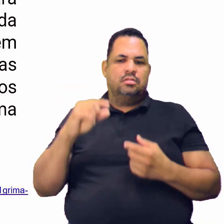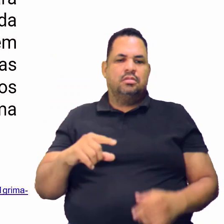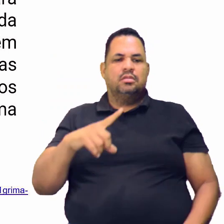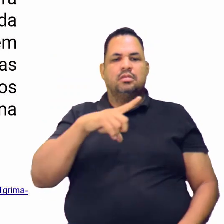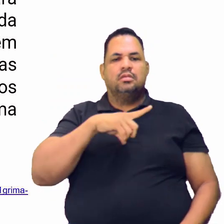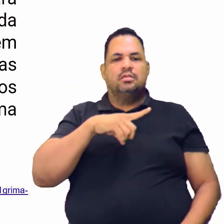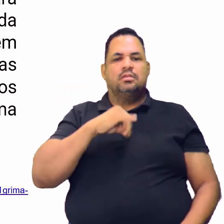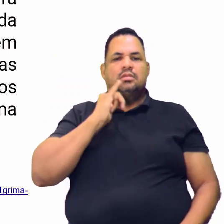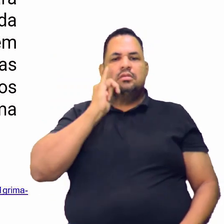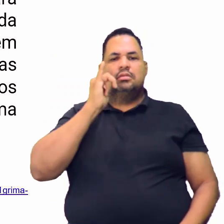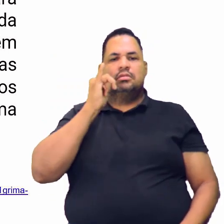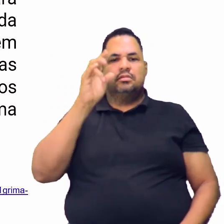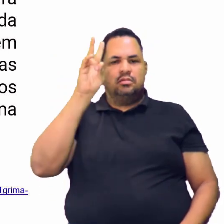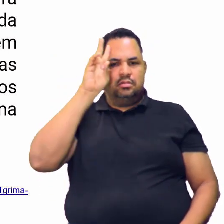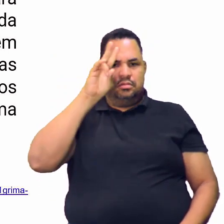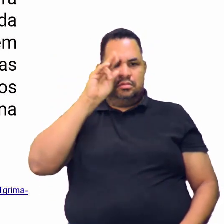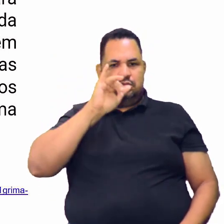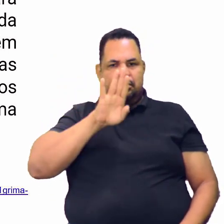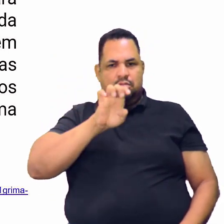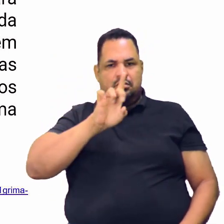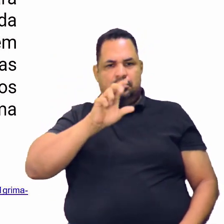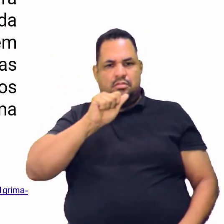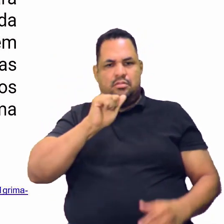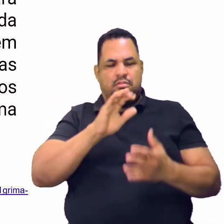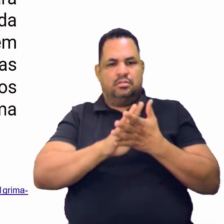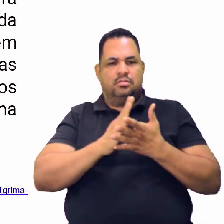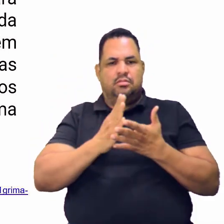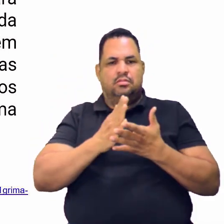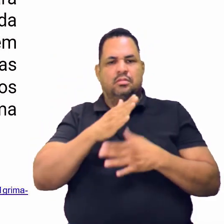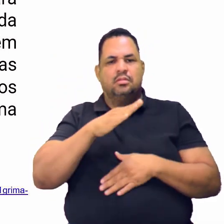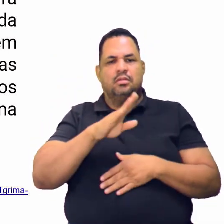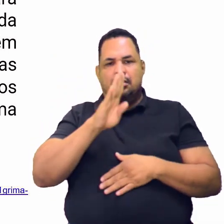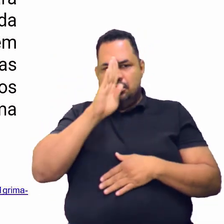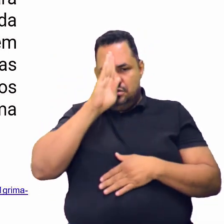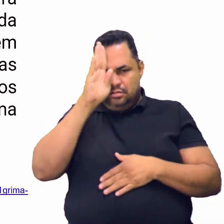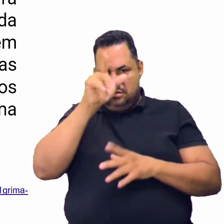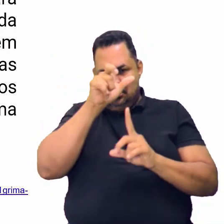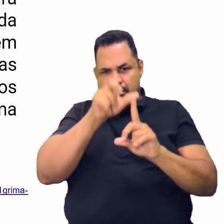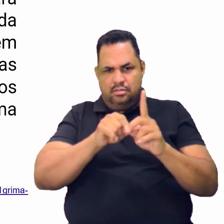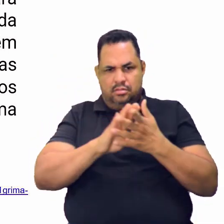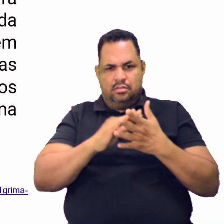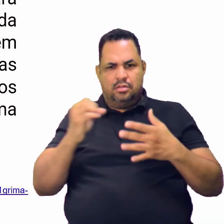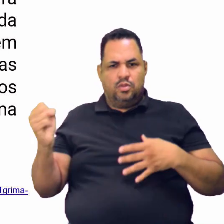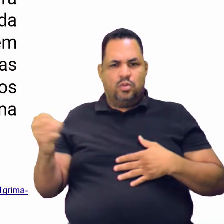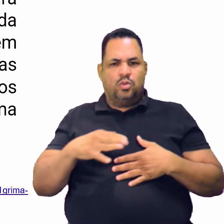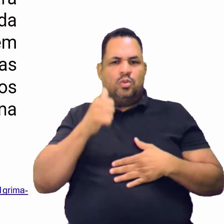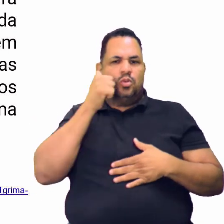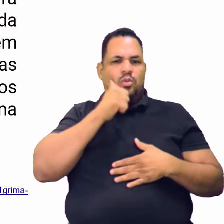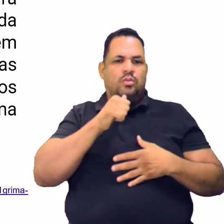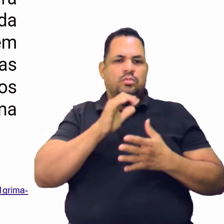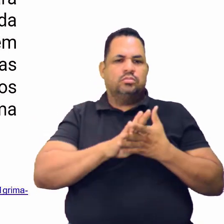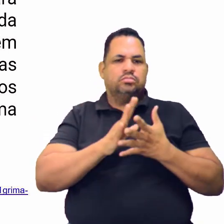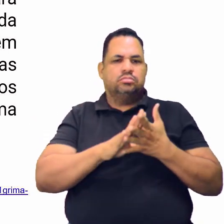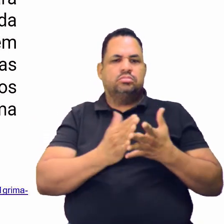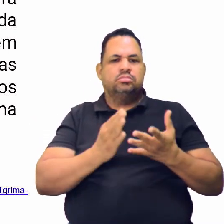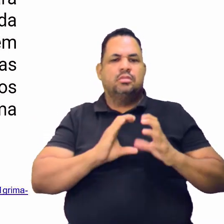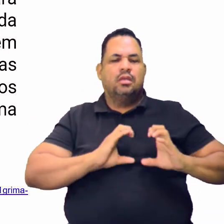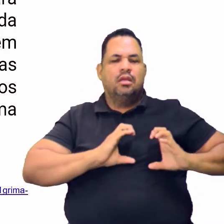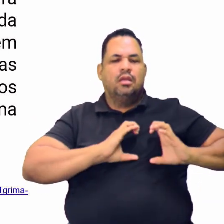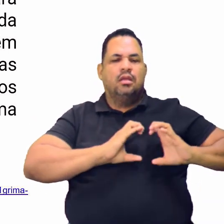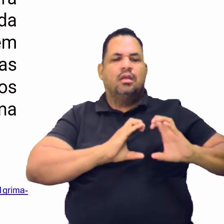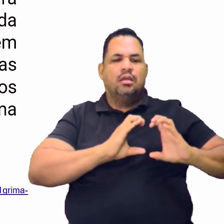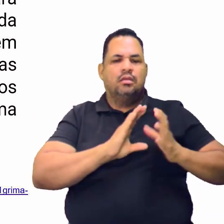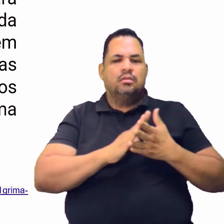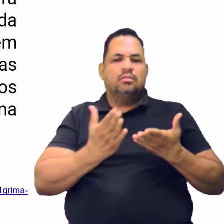a história da adolescente Isabel, que é uma protagonista. Uma jovem apaixonada por um adolescente e este